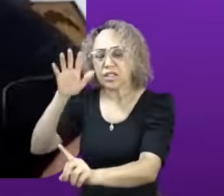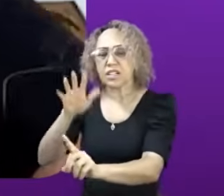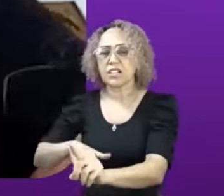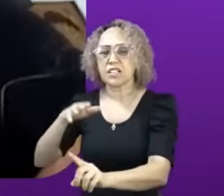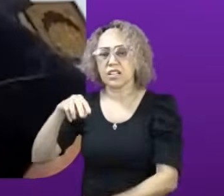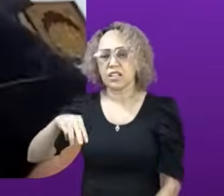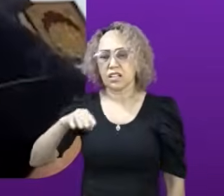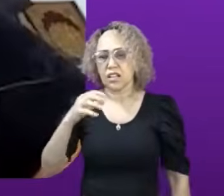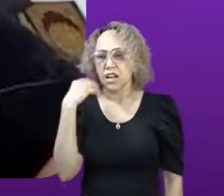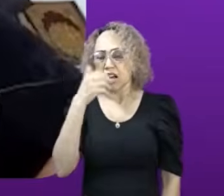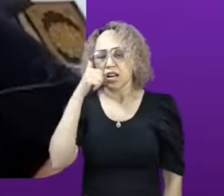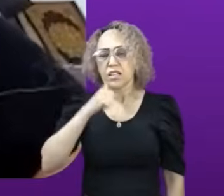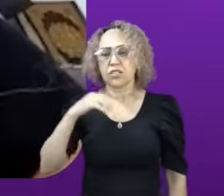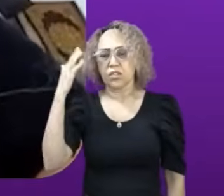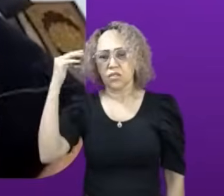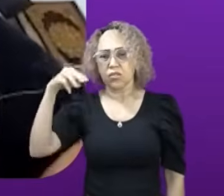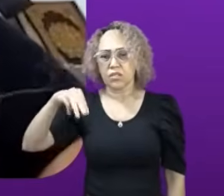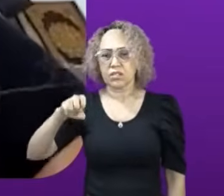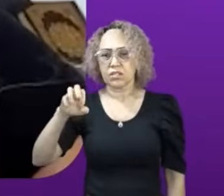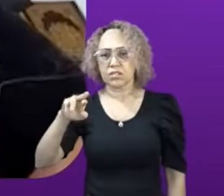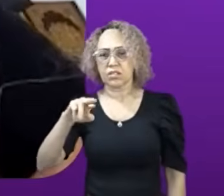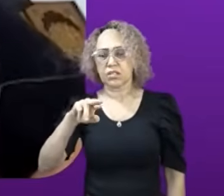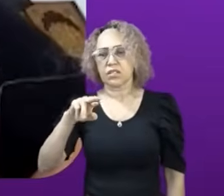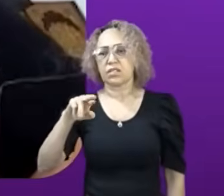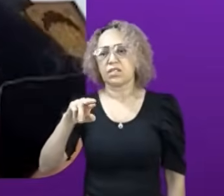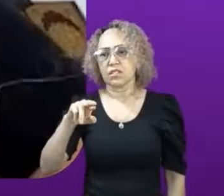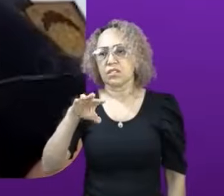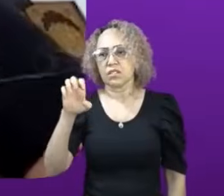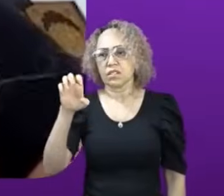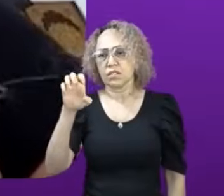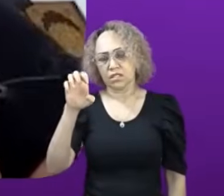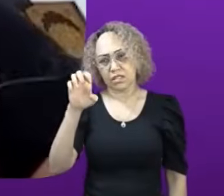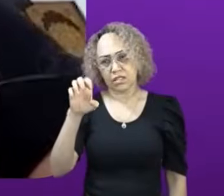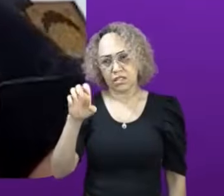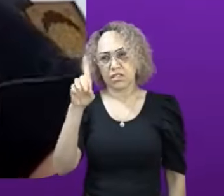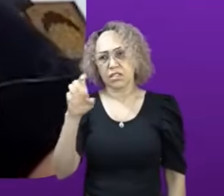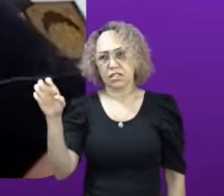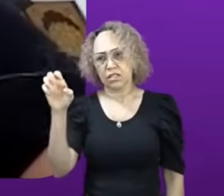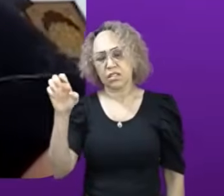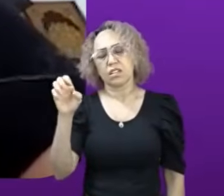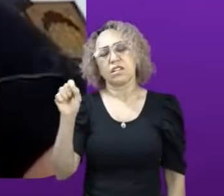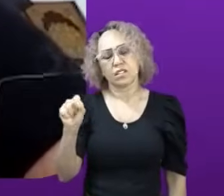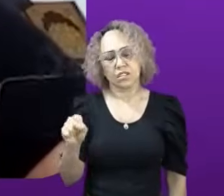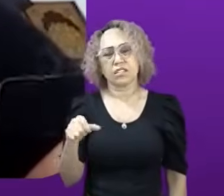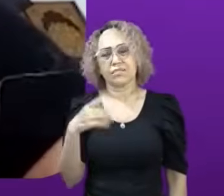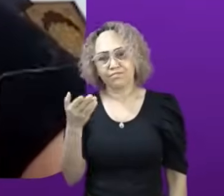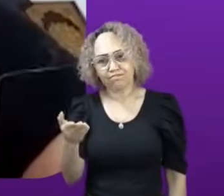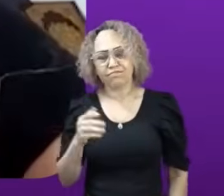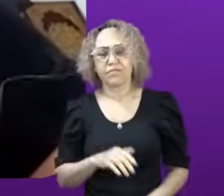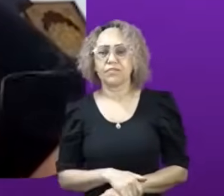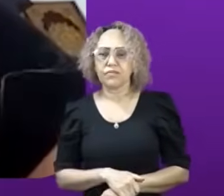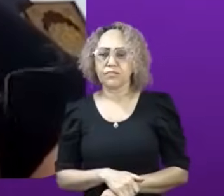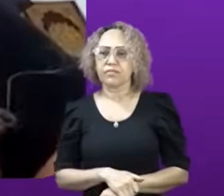assim, que muito influenciou o movimento Nueva Canción na América Latina, de